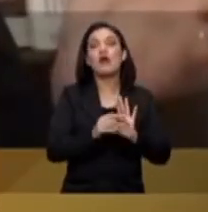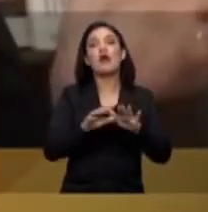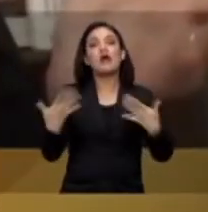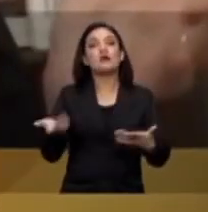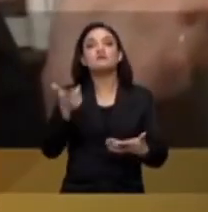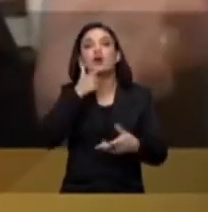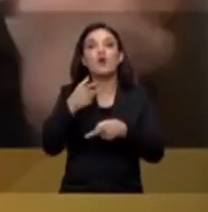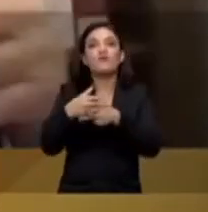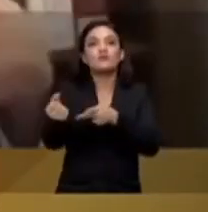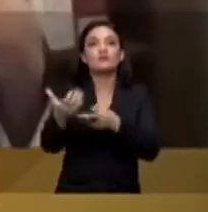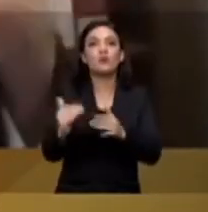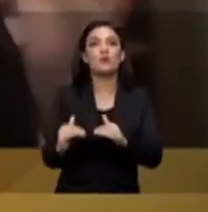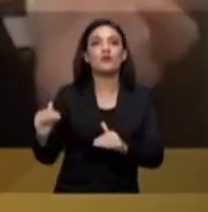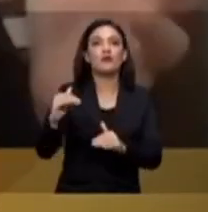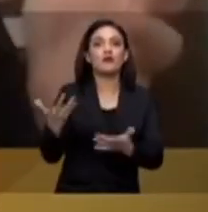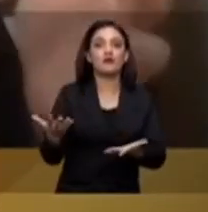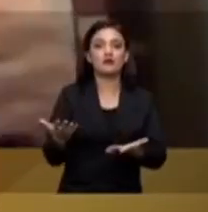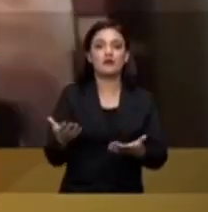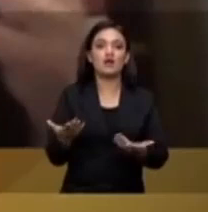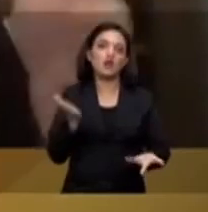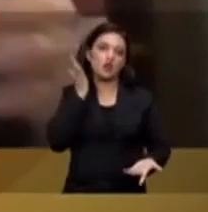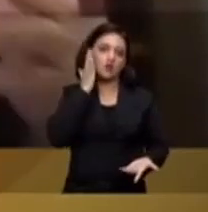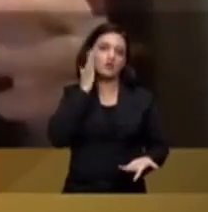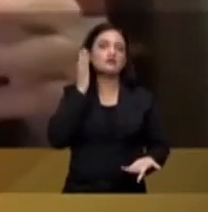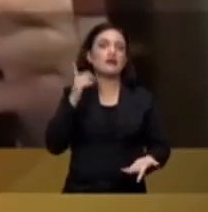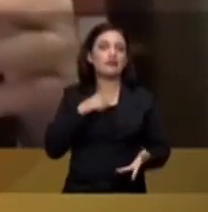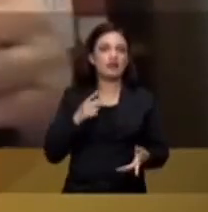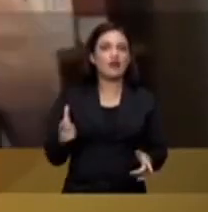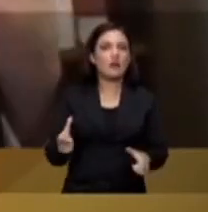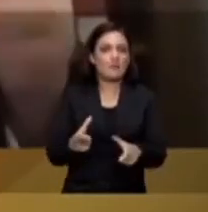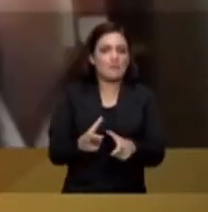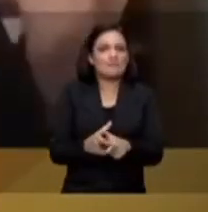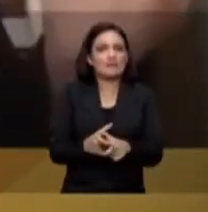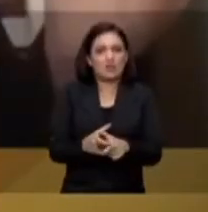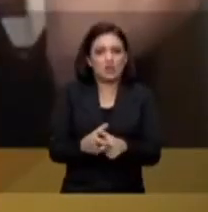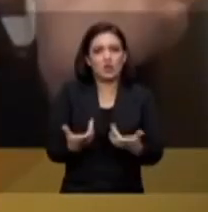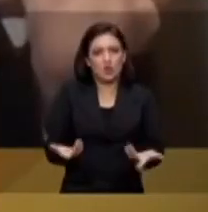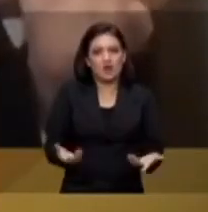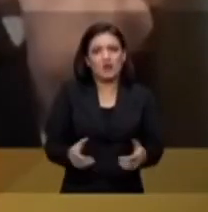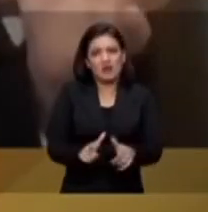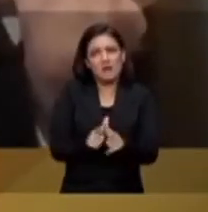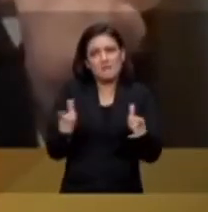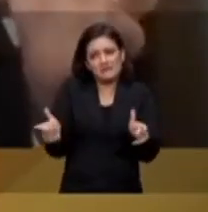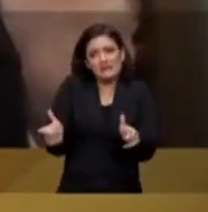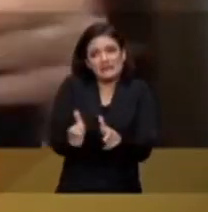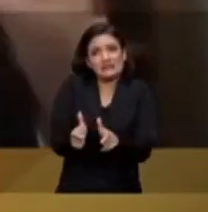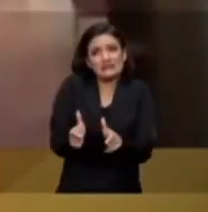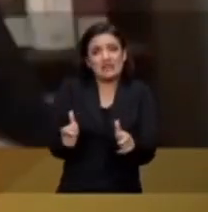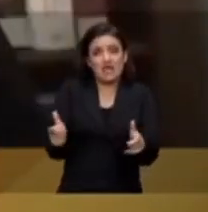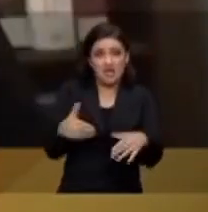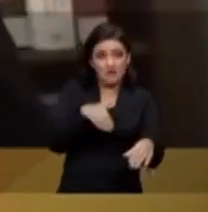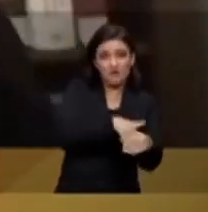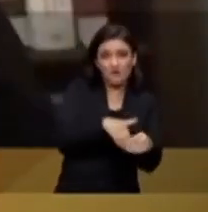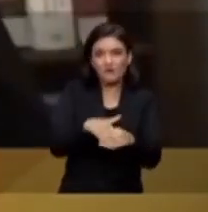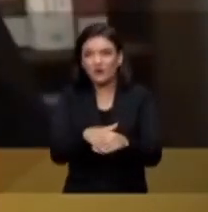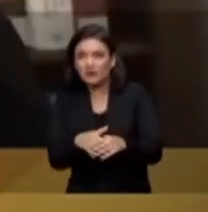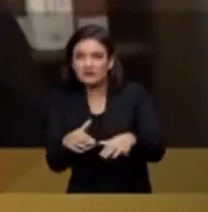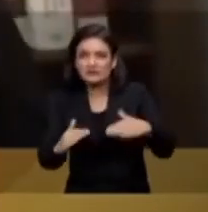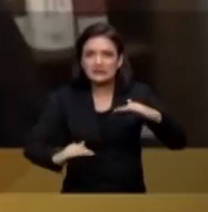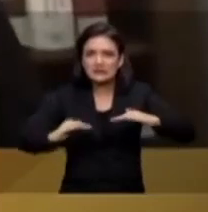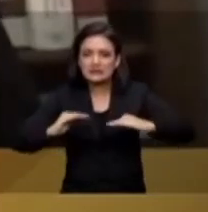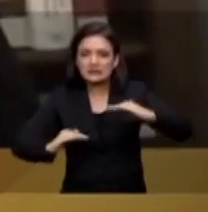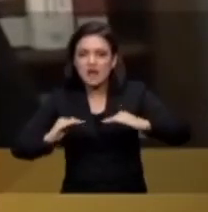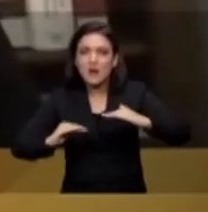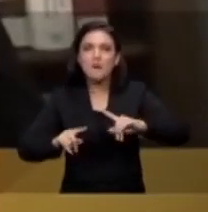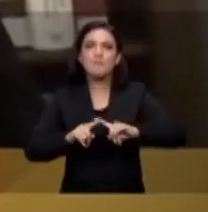acabou prevalecendo. Claro, por uma minoria, reconheço, pequeno, a maioria pequena, estreita, mas isto